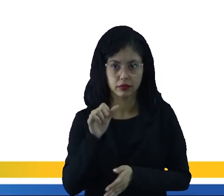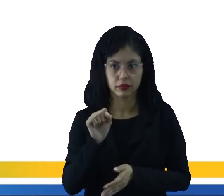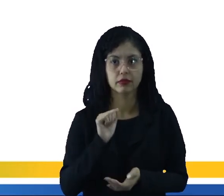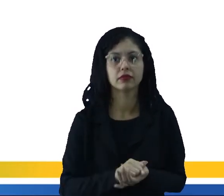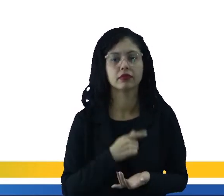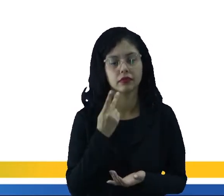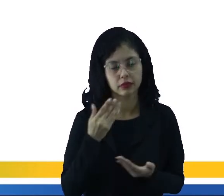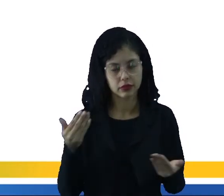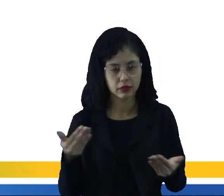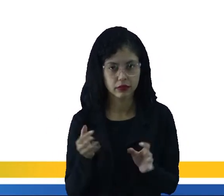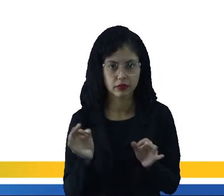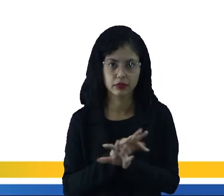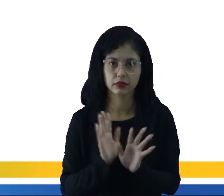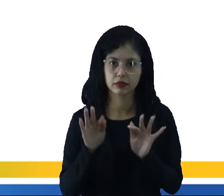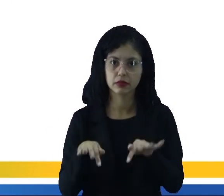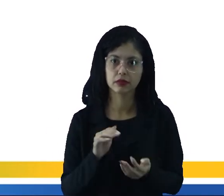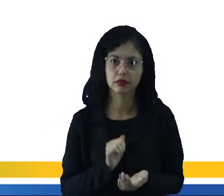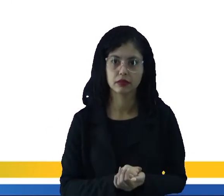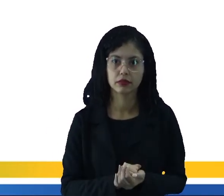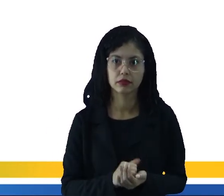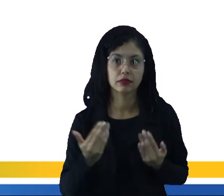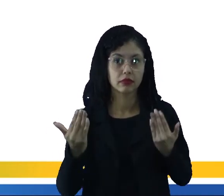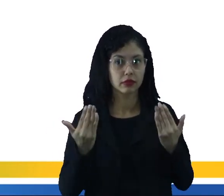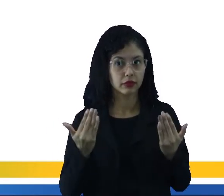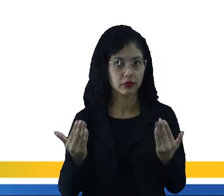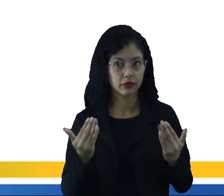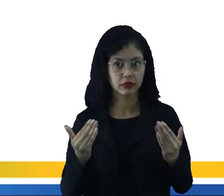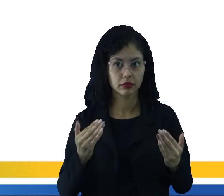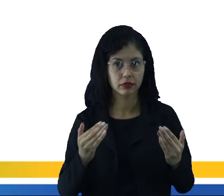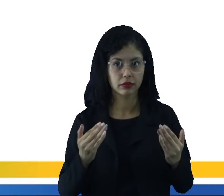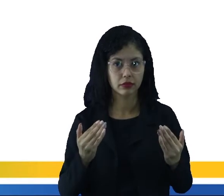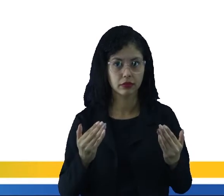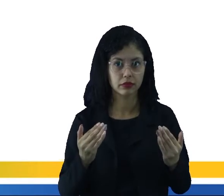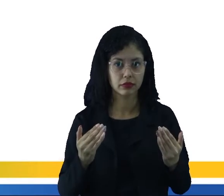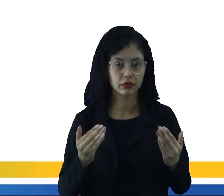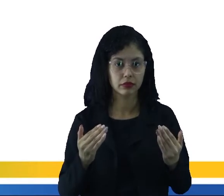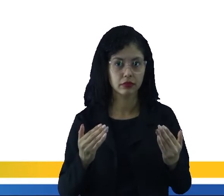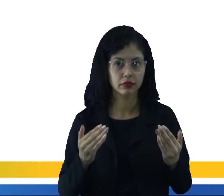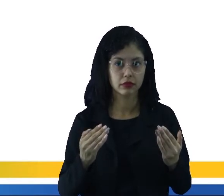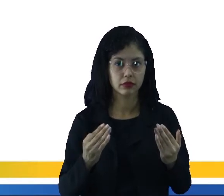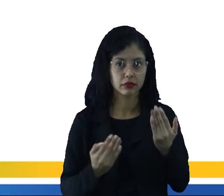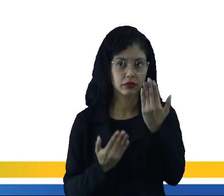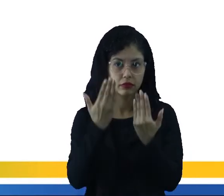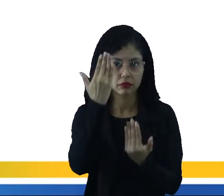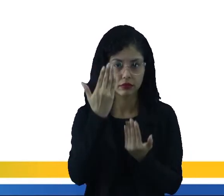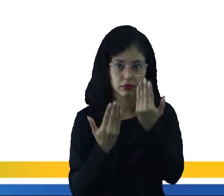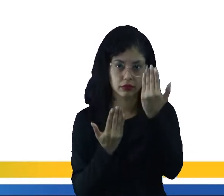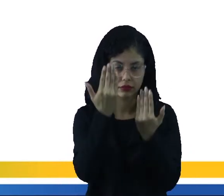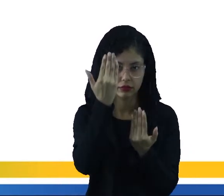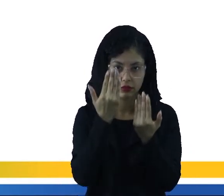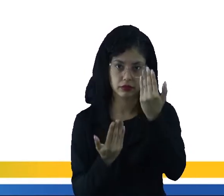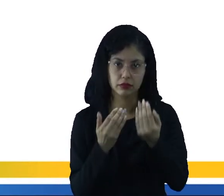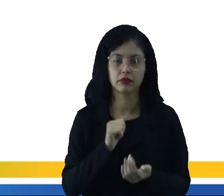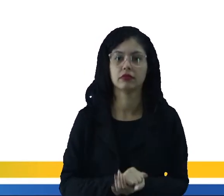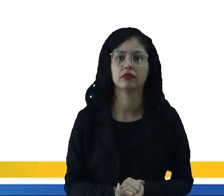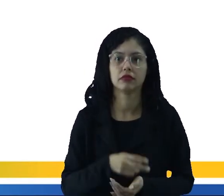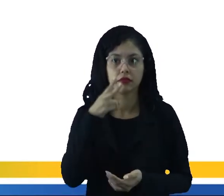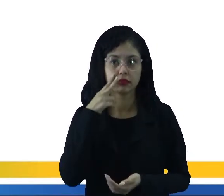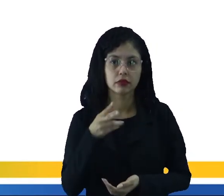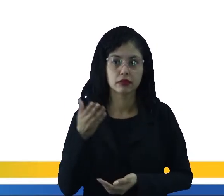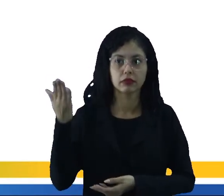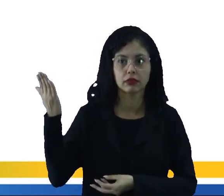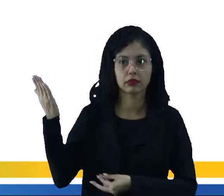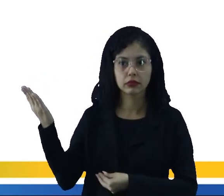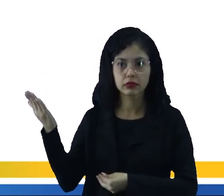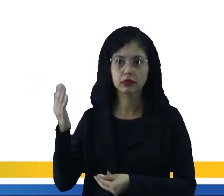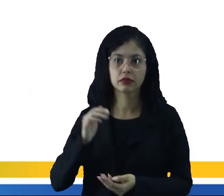nós acabamos de falar, nós temos os paralelos e os meridianos, né? Então você vai